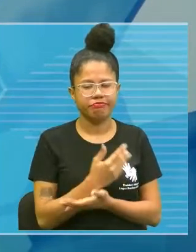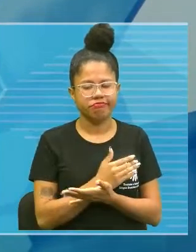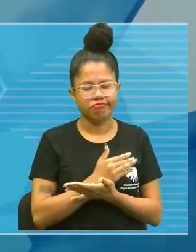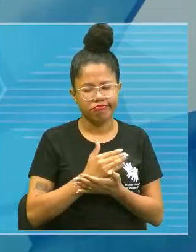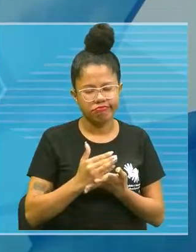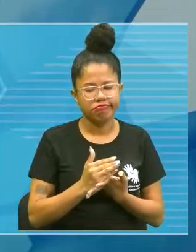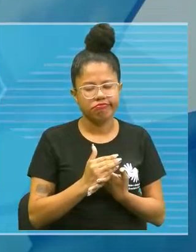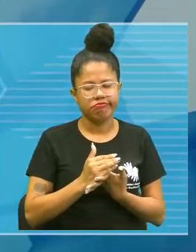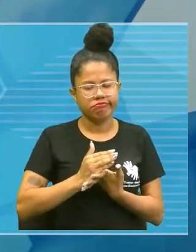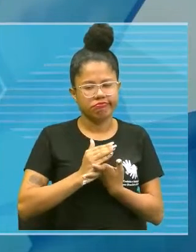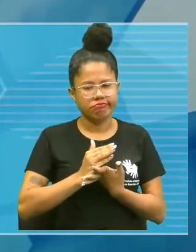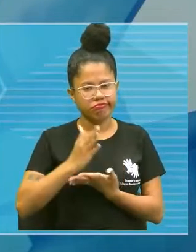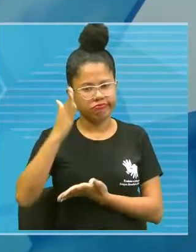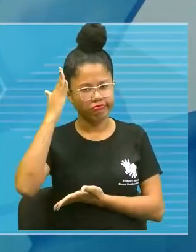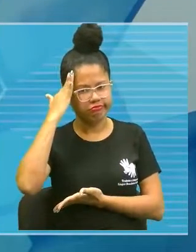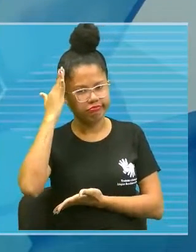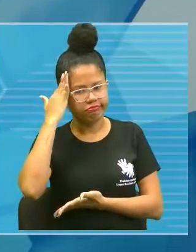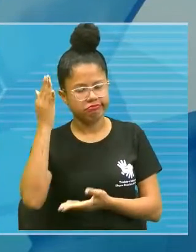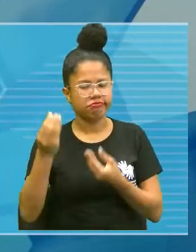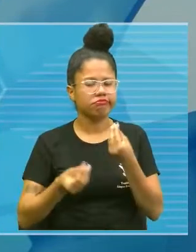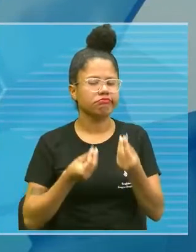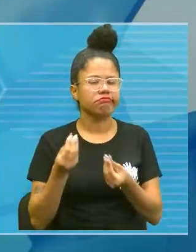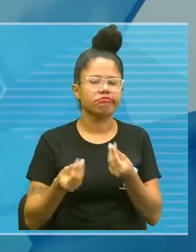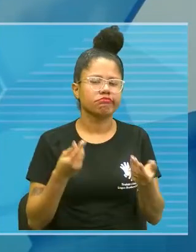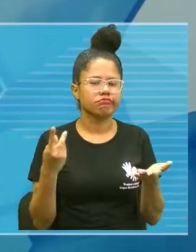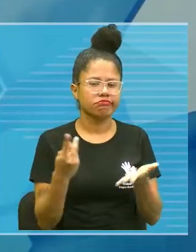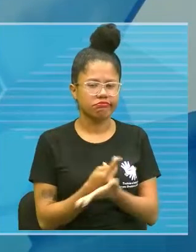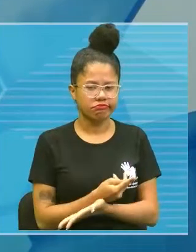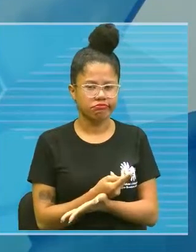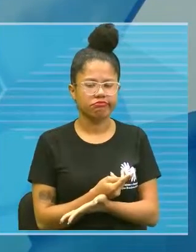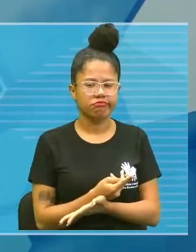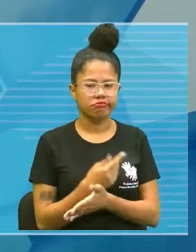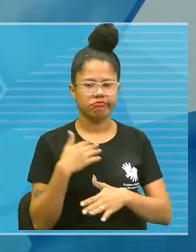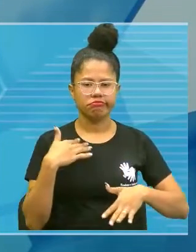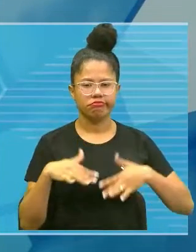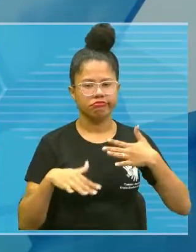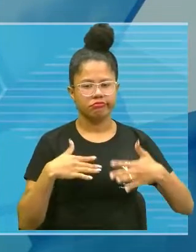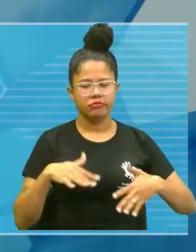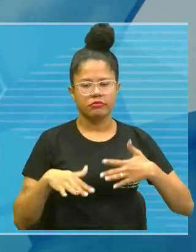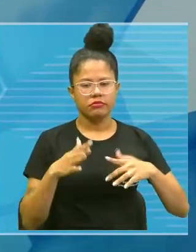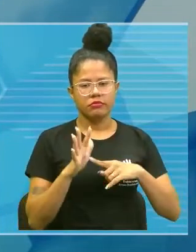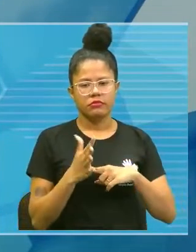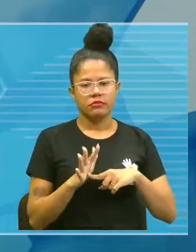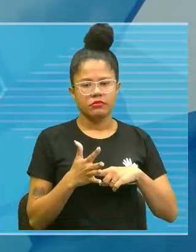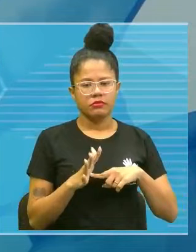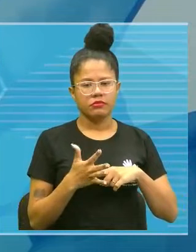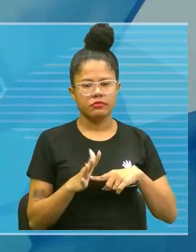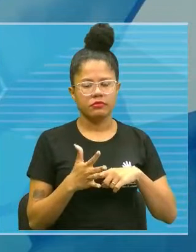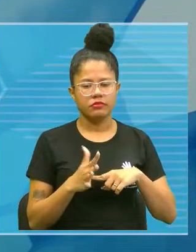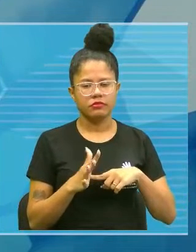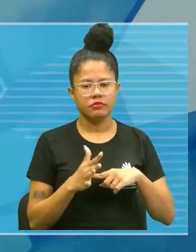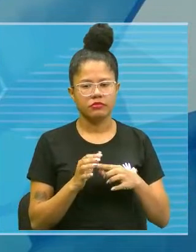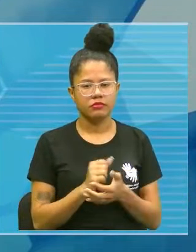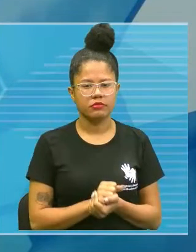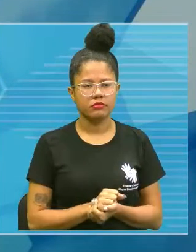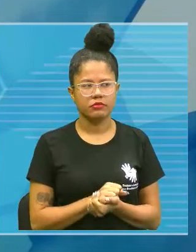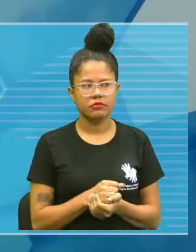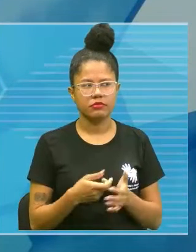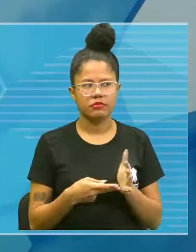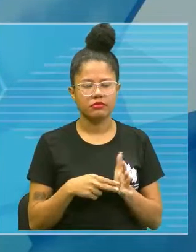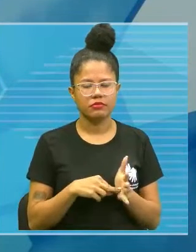entender e entender também como é que funciona o rendimento dessa máquina térmica. O quanto essa máquina térmica rende. O que